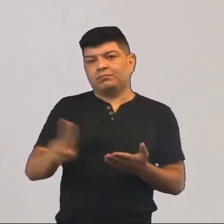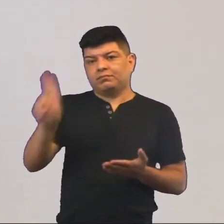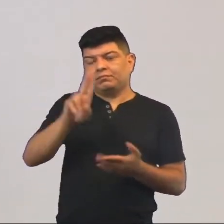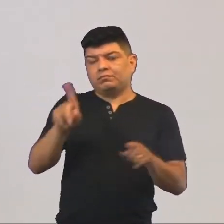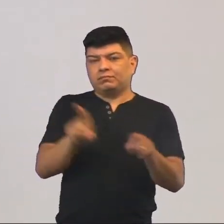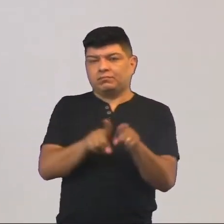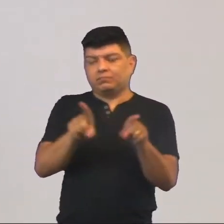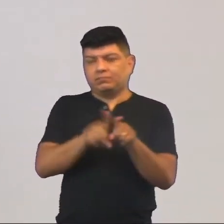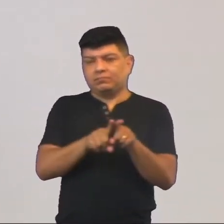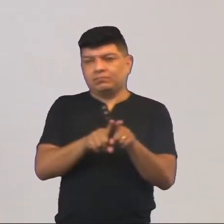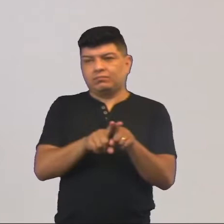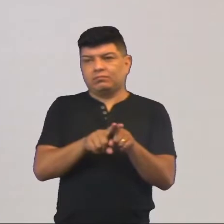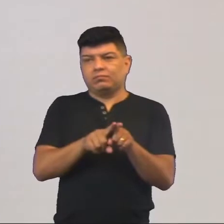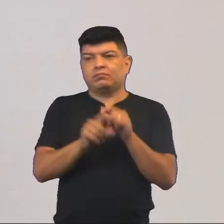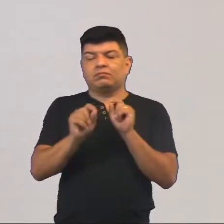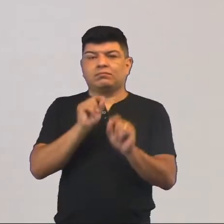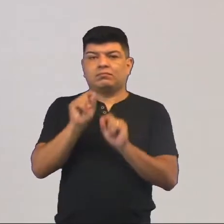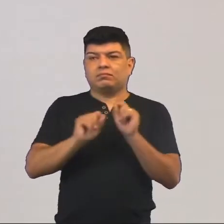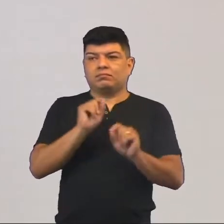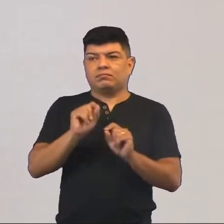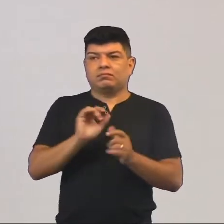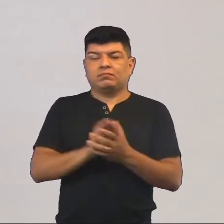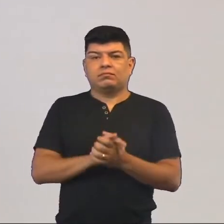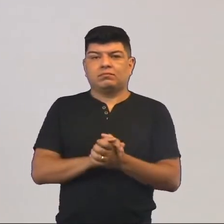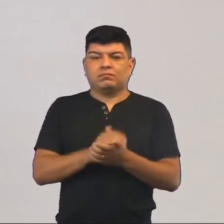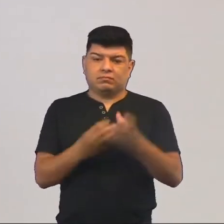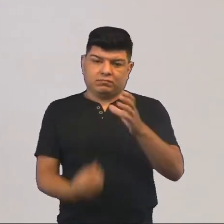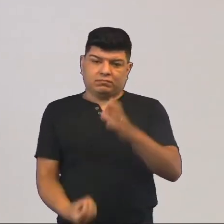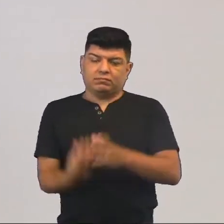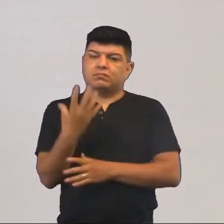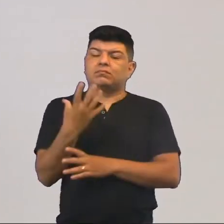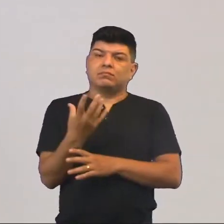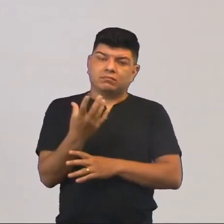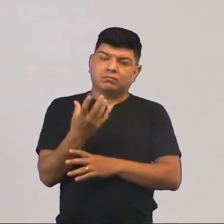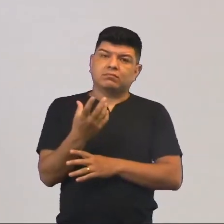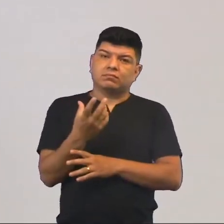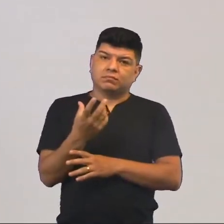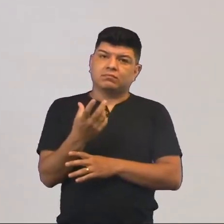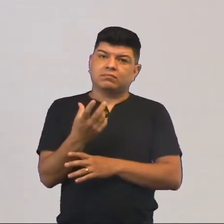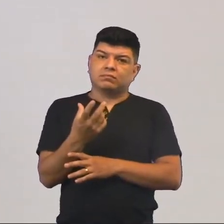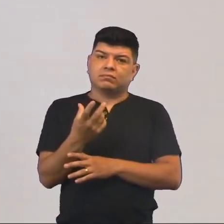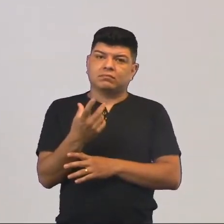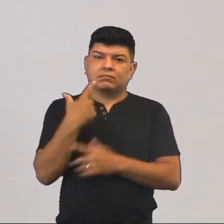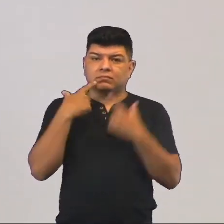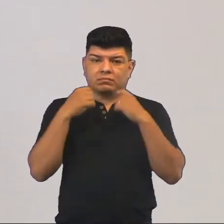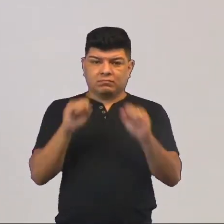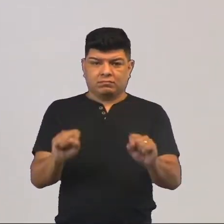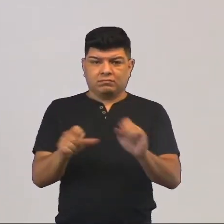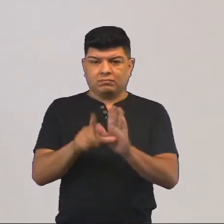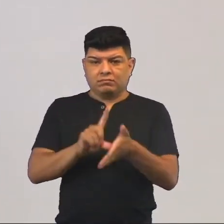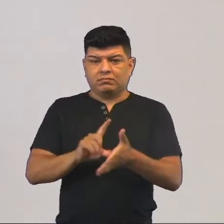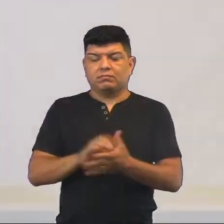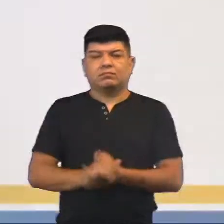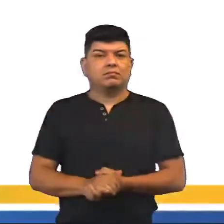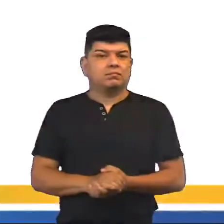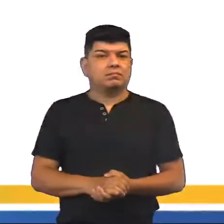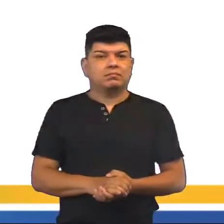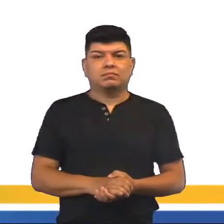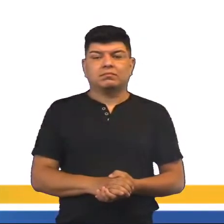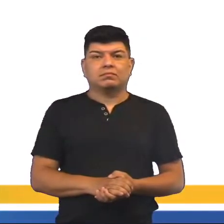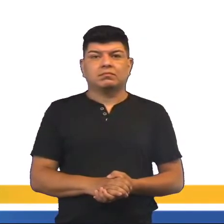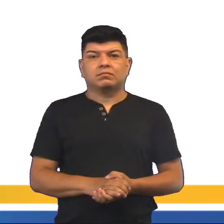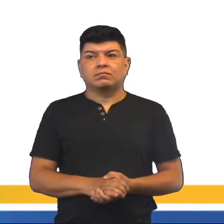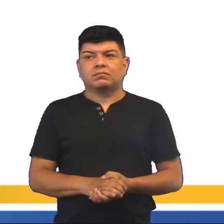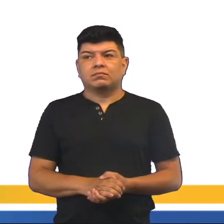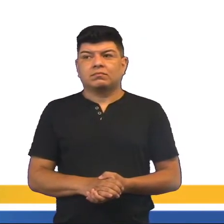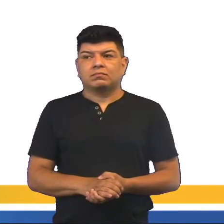utiliza aí os termos, né, derivados aí das linguagens anteriores.